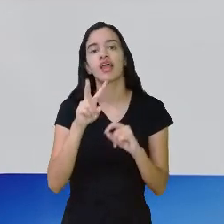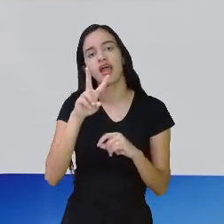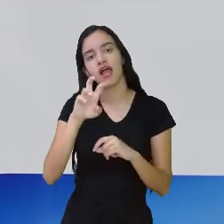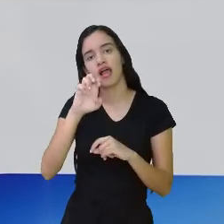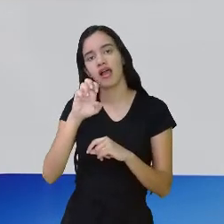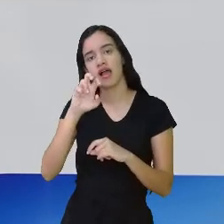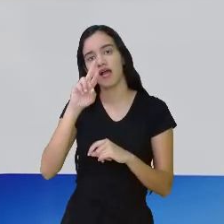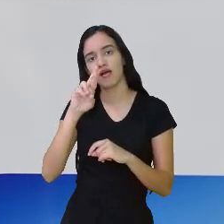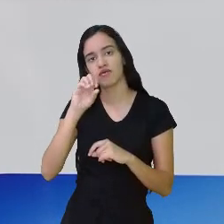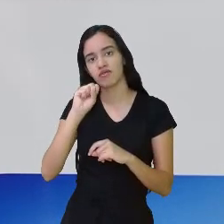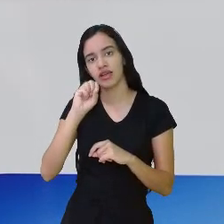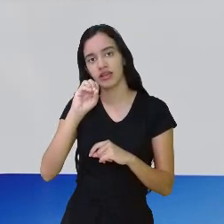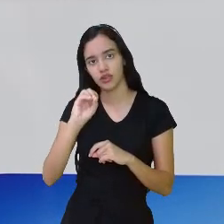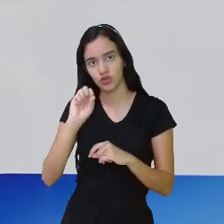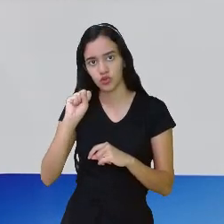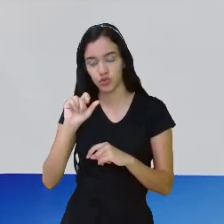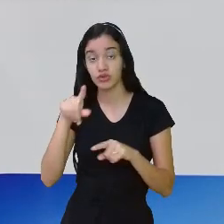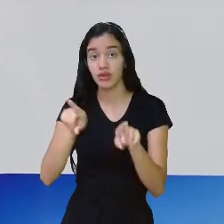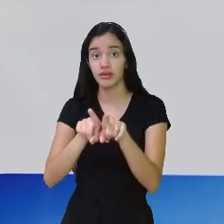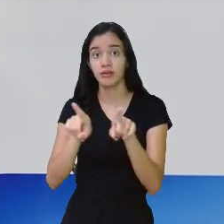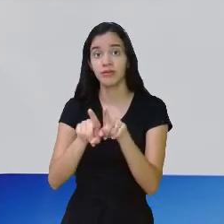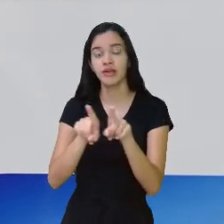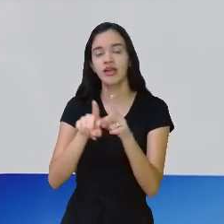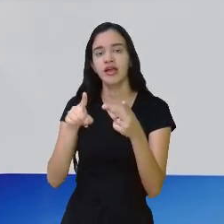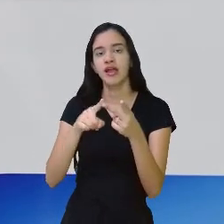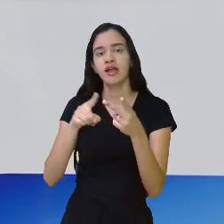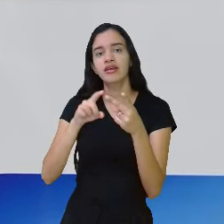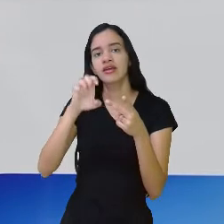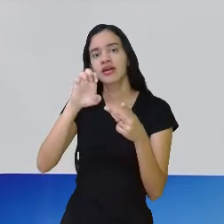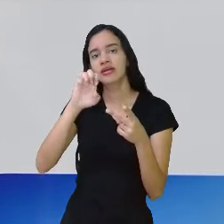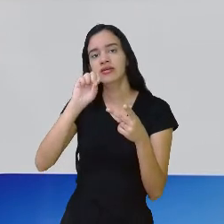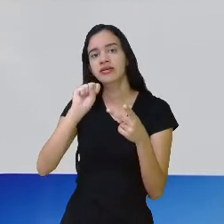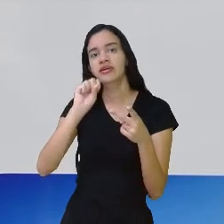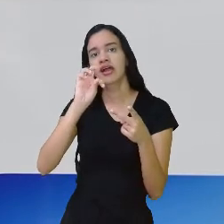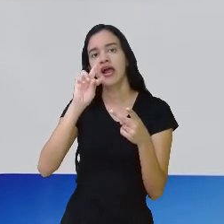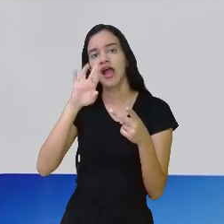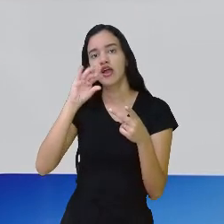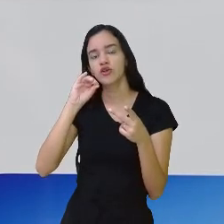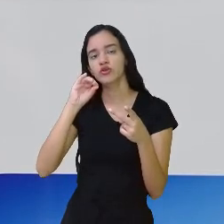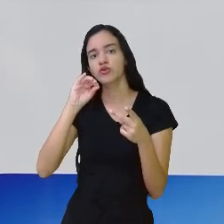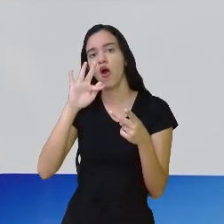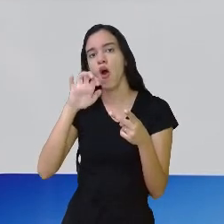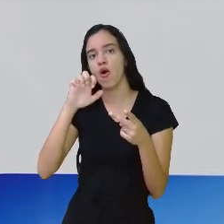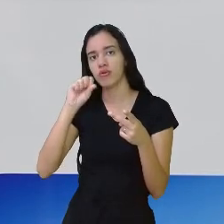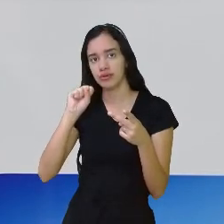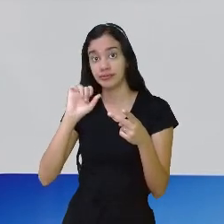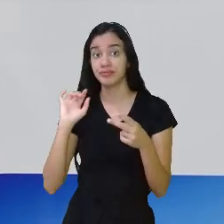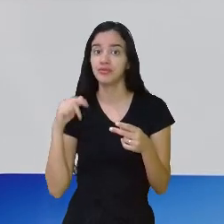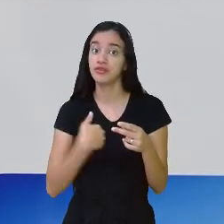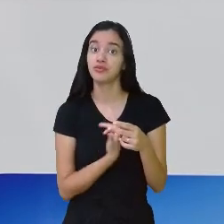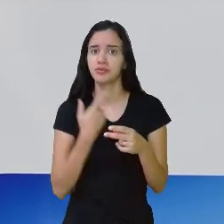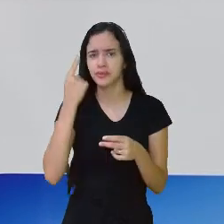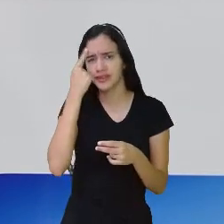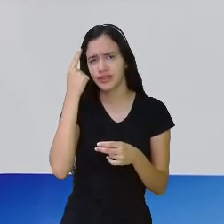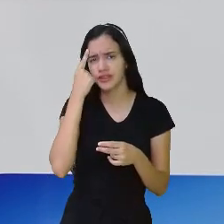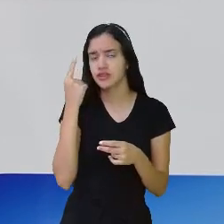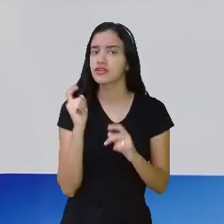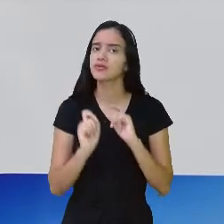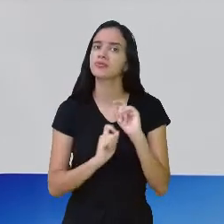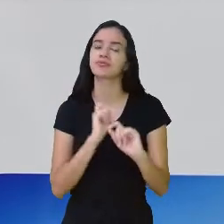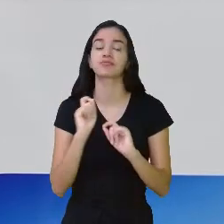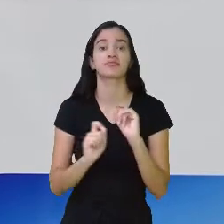são estrofes. Mas, primeiro, antes de falar para você, a gente vai pensar um pouquinho aí no